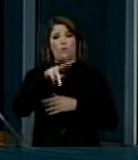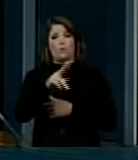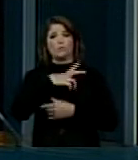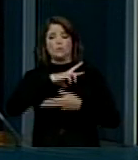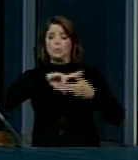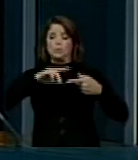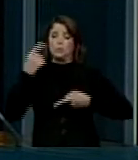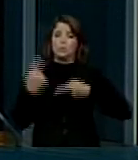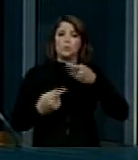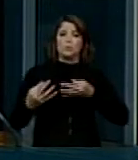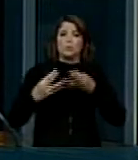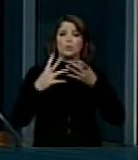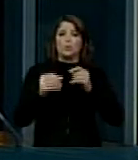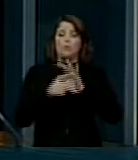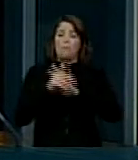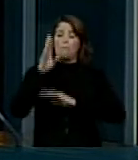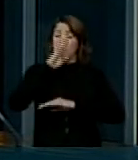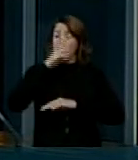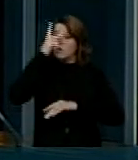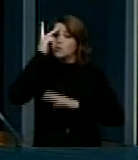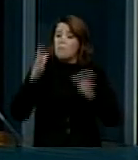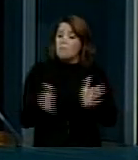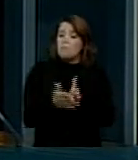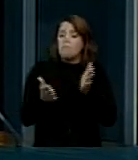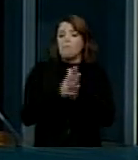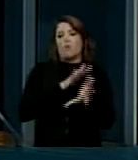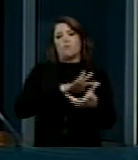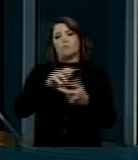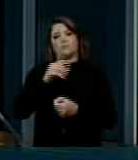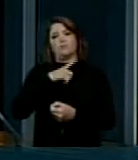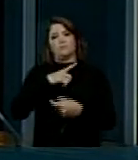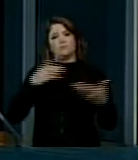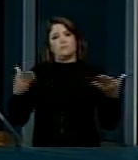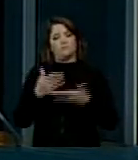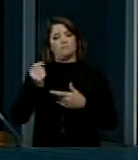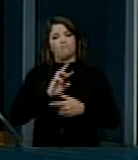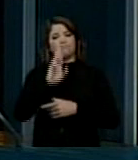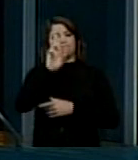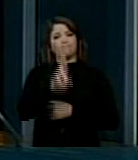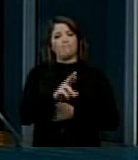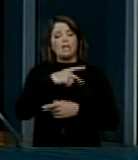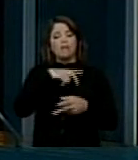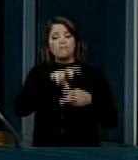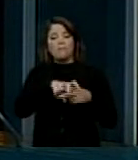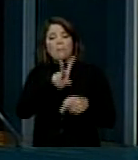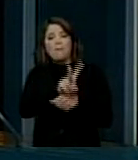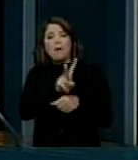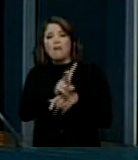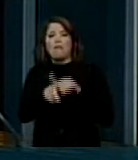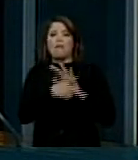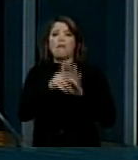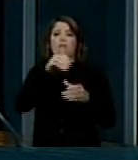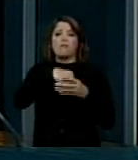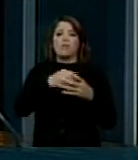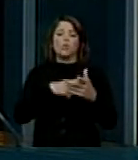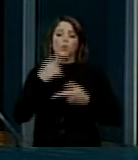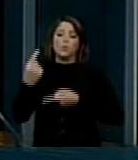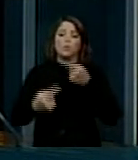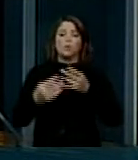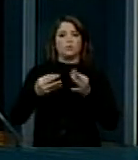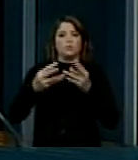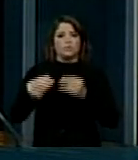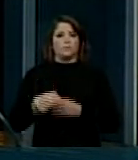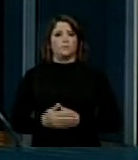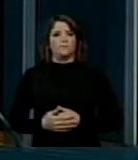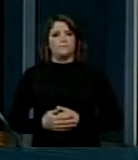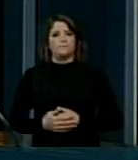grandes fóruns mundiais, os mais pobres do mundo hoje têm um assento ainda minimamente reservado nesses grandes debates, senhor